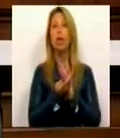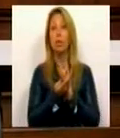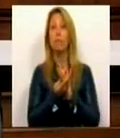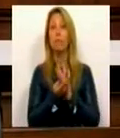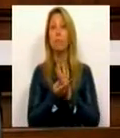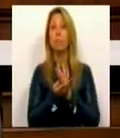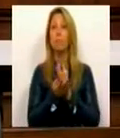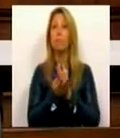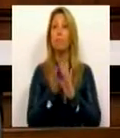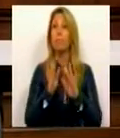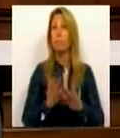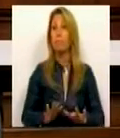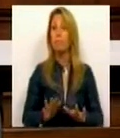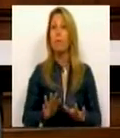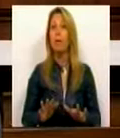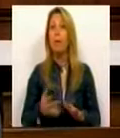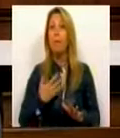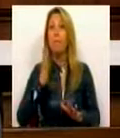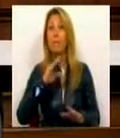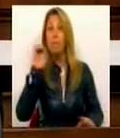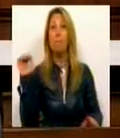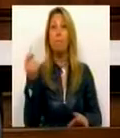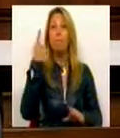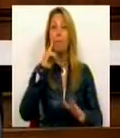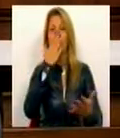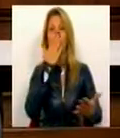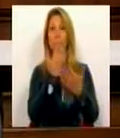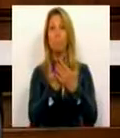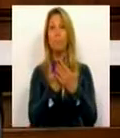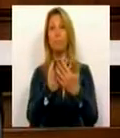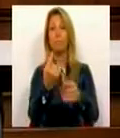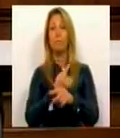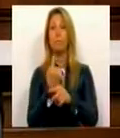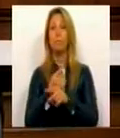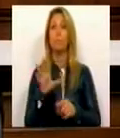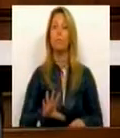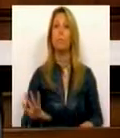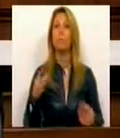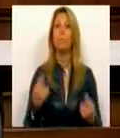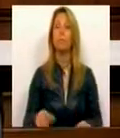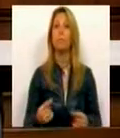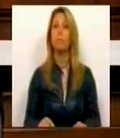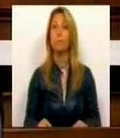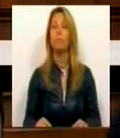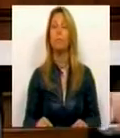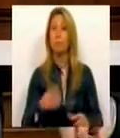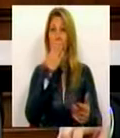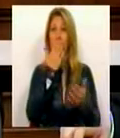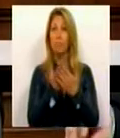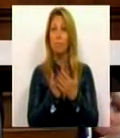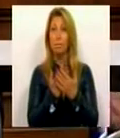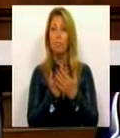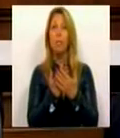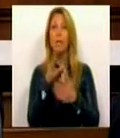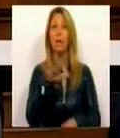que encarar com os dispositivos e meios de que dispõe, encarar